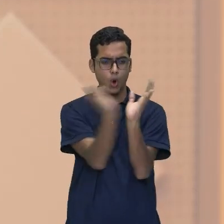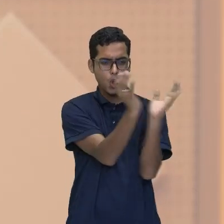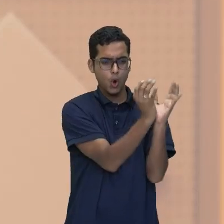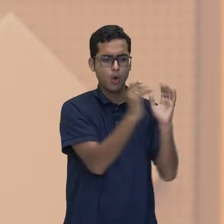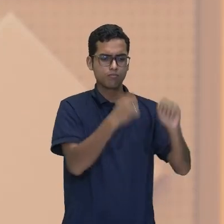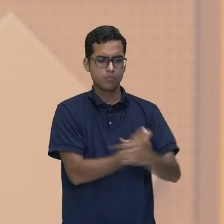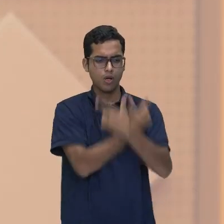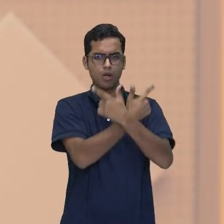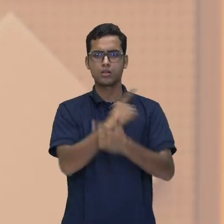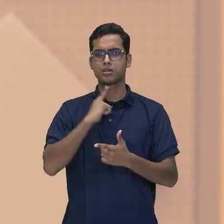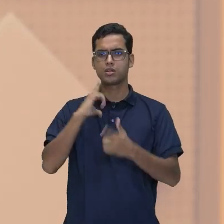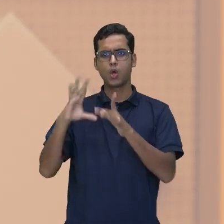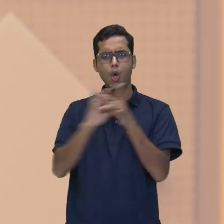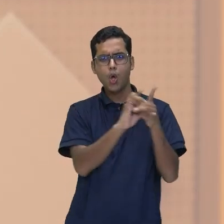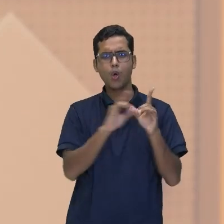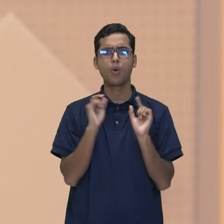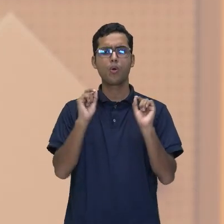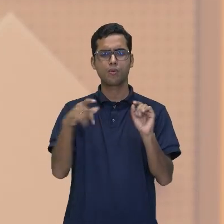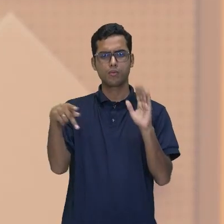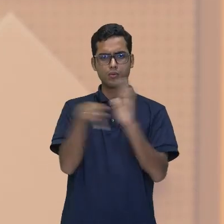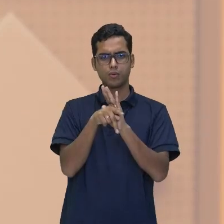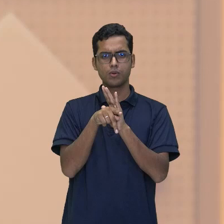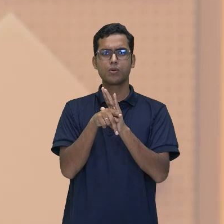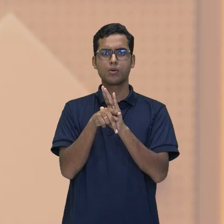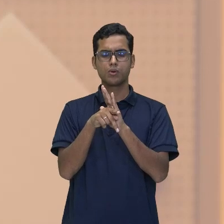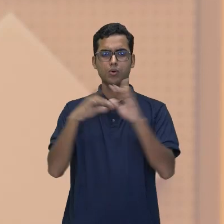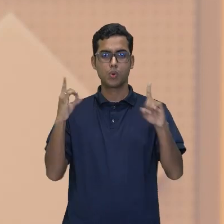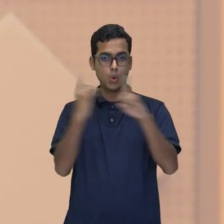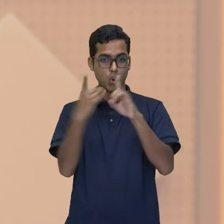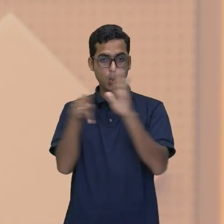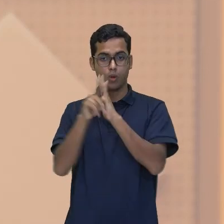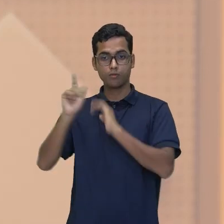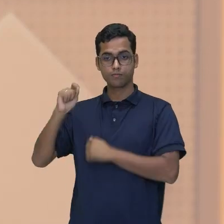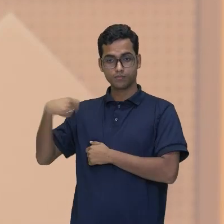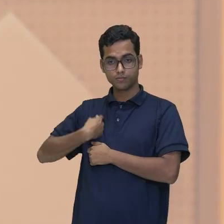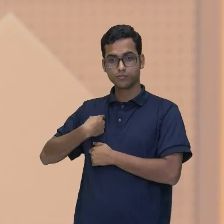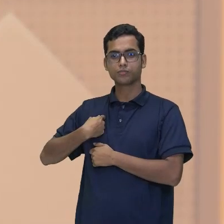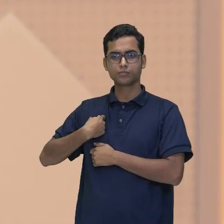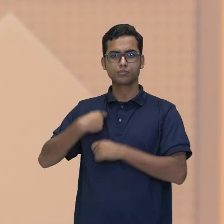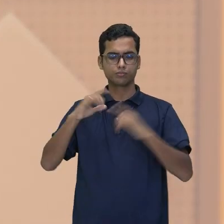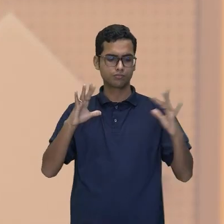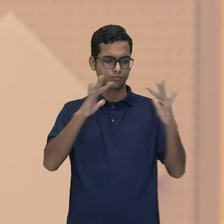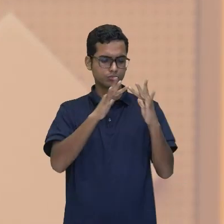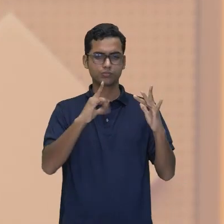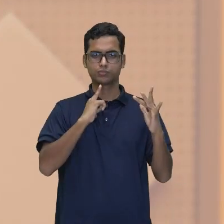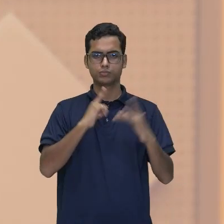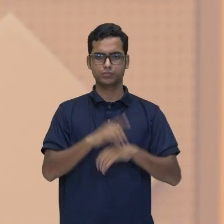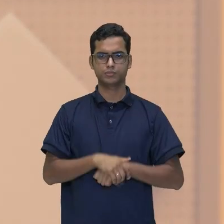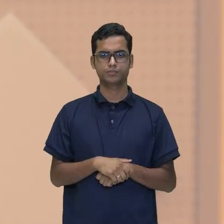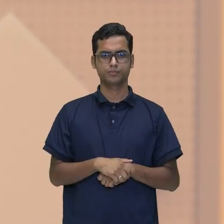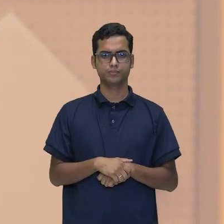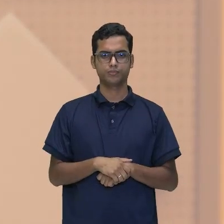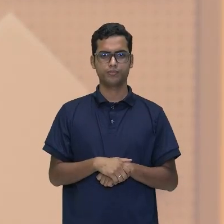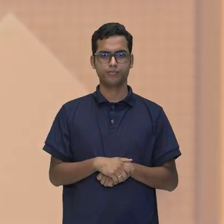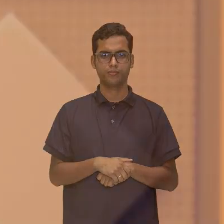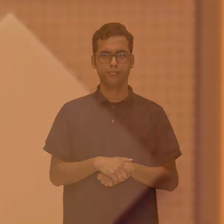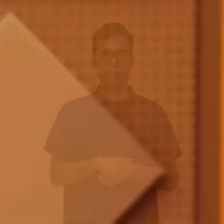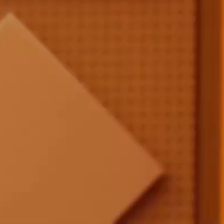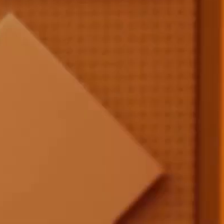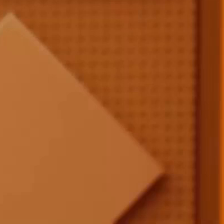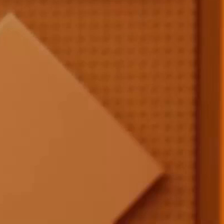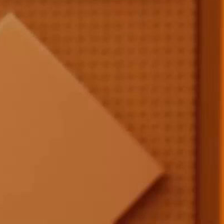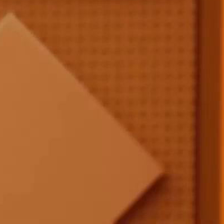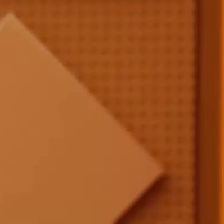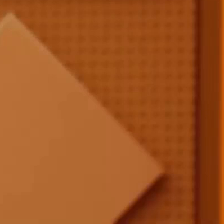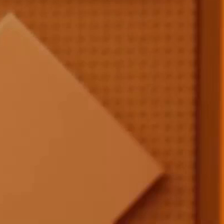maias nesse contexto de encontro dos espanhóis com os povos pré-colombianos. E uma das formas, né,